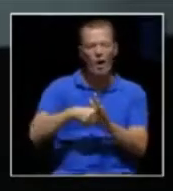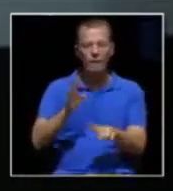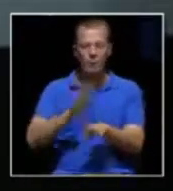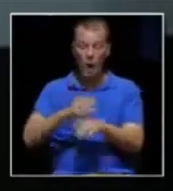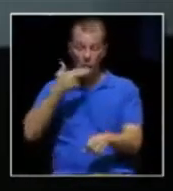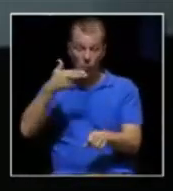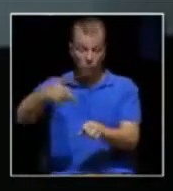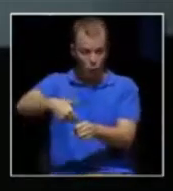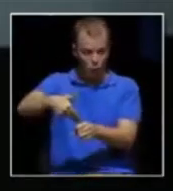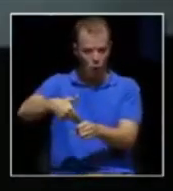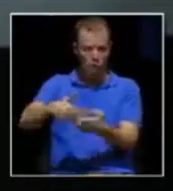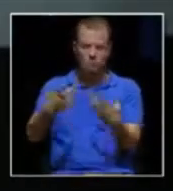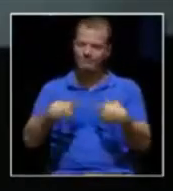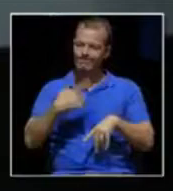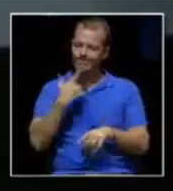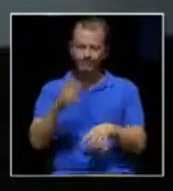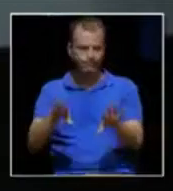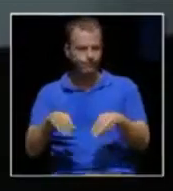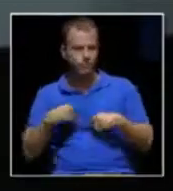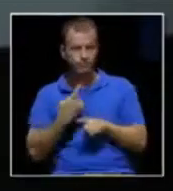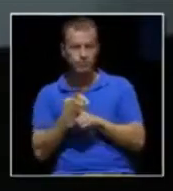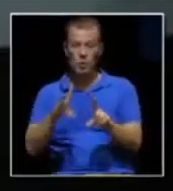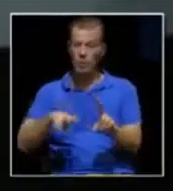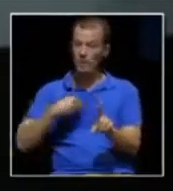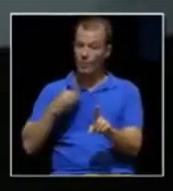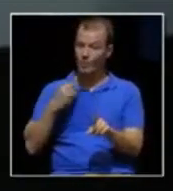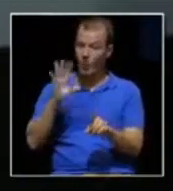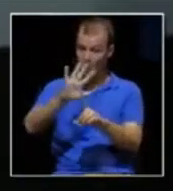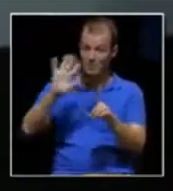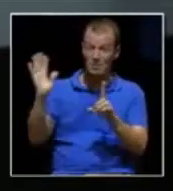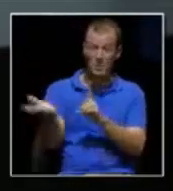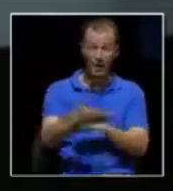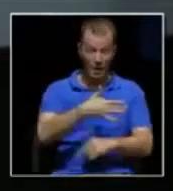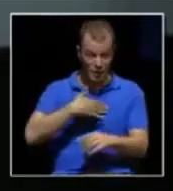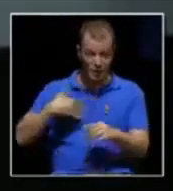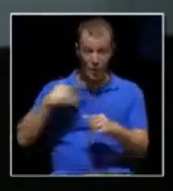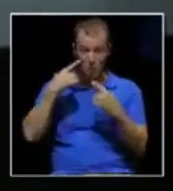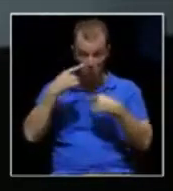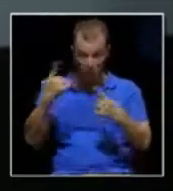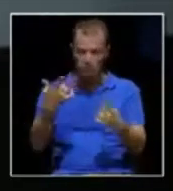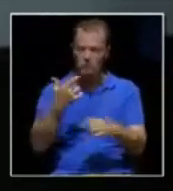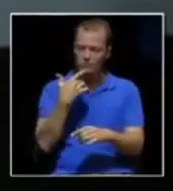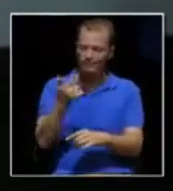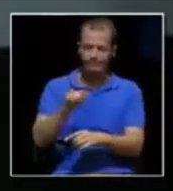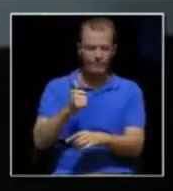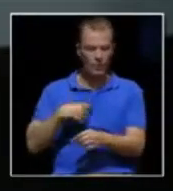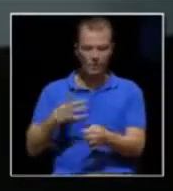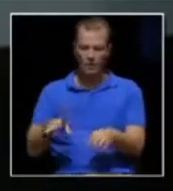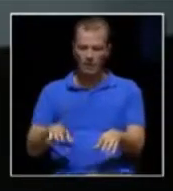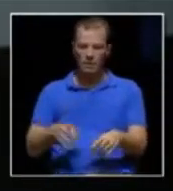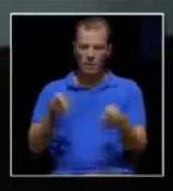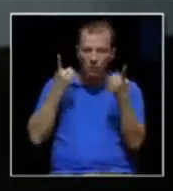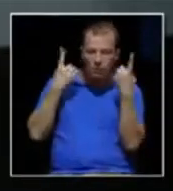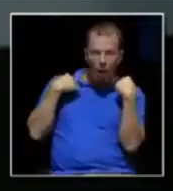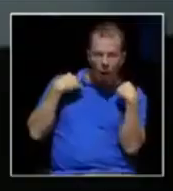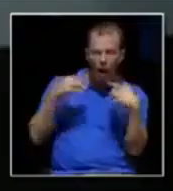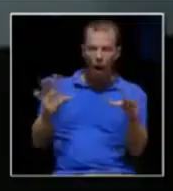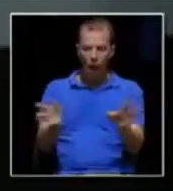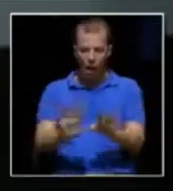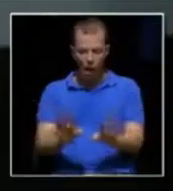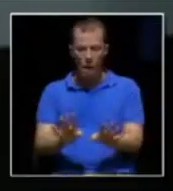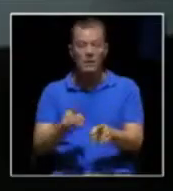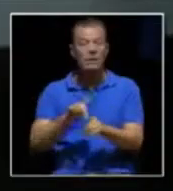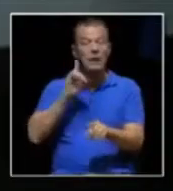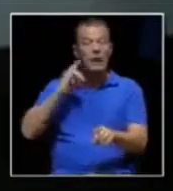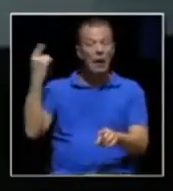petróleo, o que é inadmissível, porque as preocupações ambientais e com a saúde pública não podem estar reféns de interesses económicos.